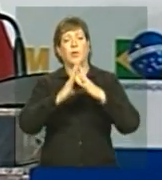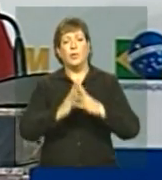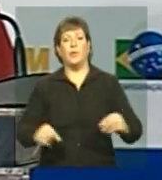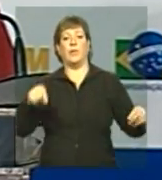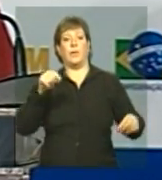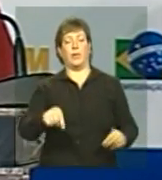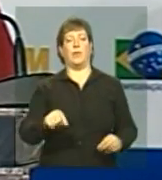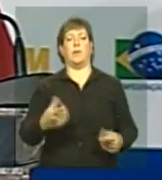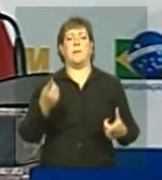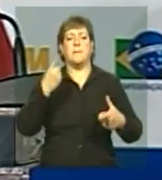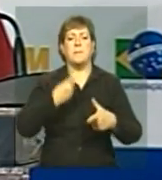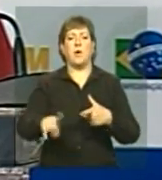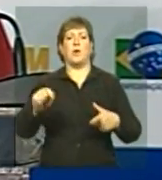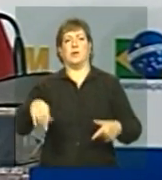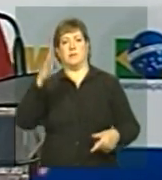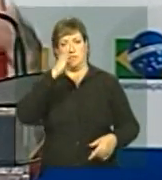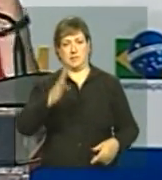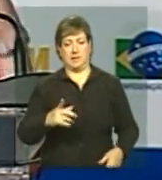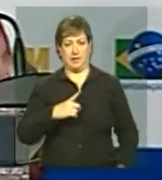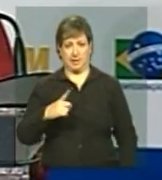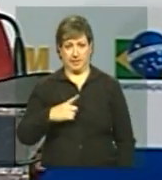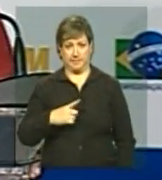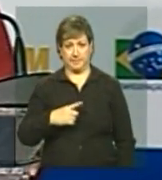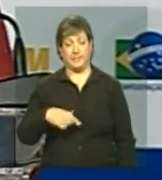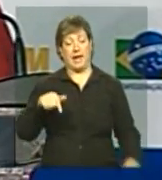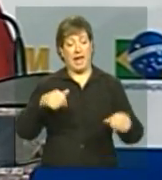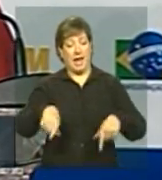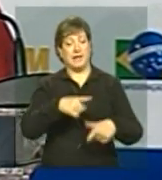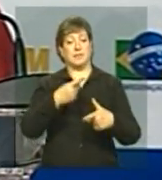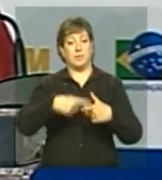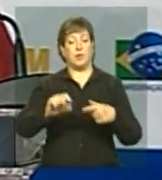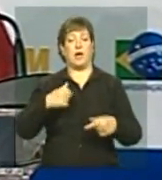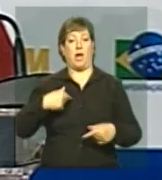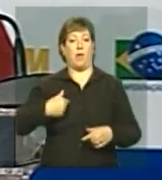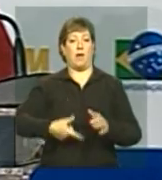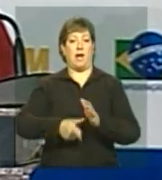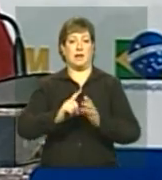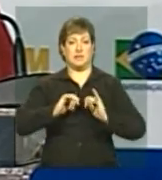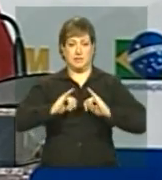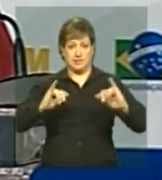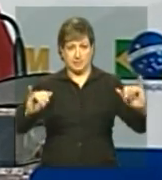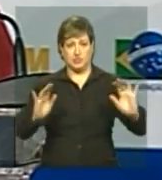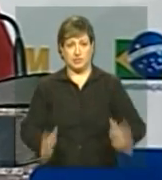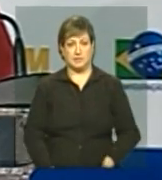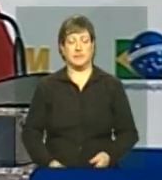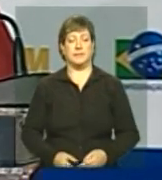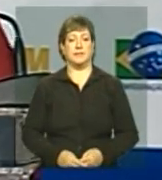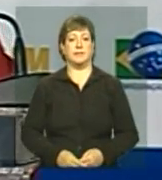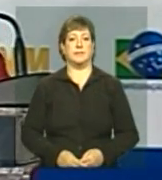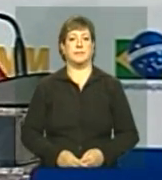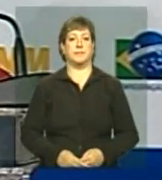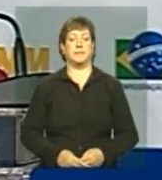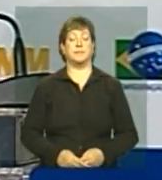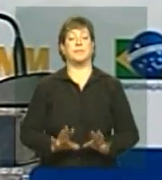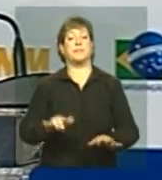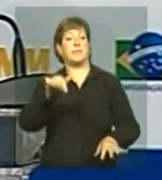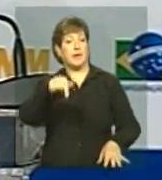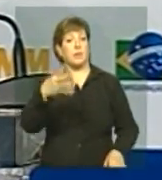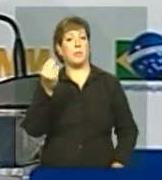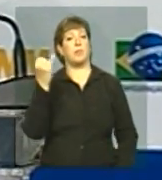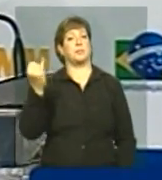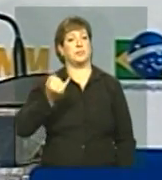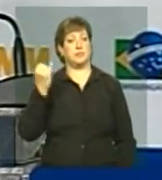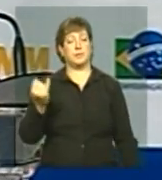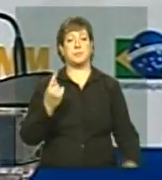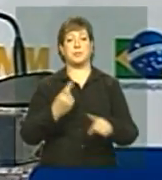tem. Esses entraves que eu me referi no início do meu discurso. E isso é muito importante,